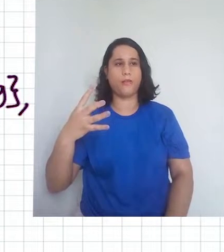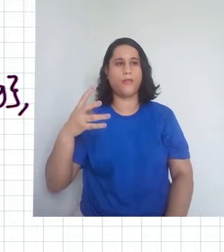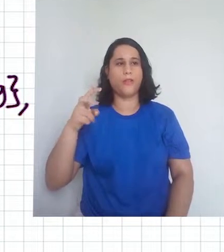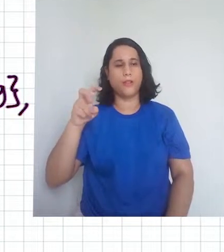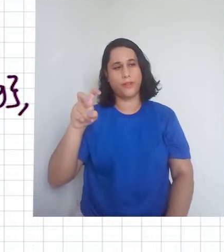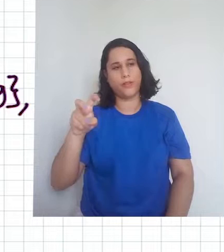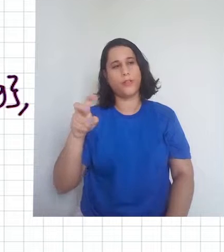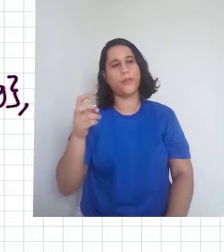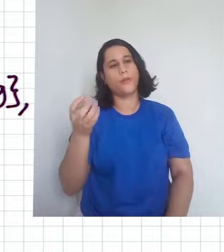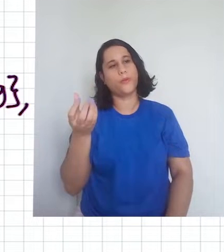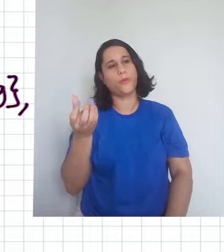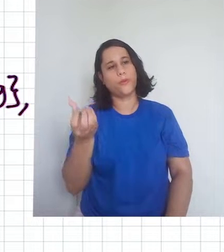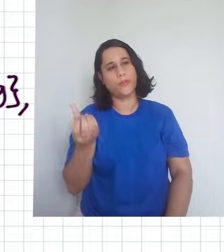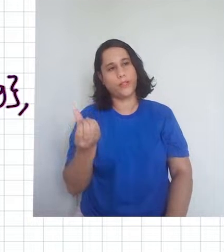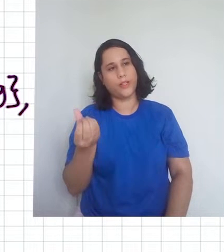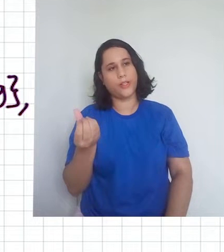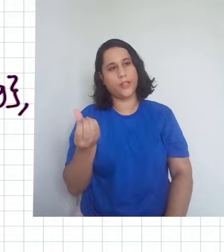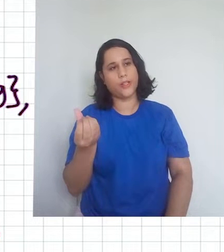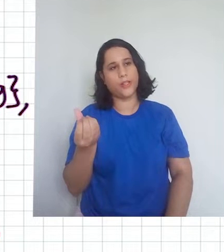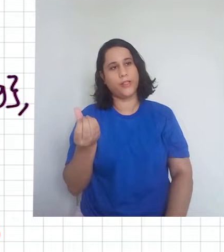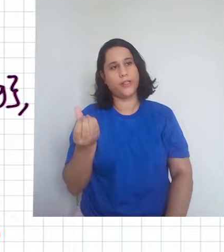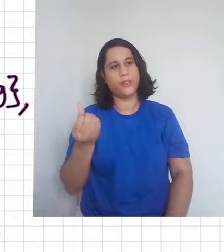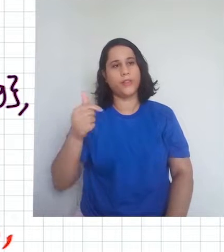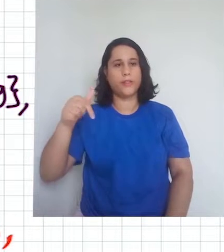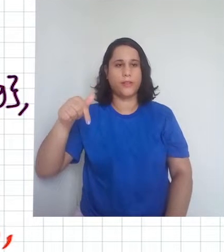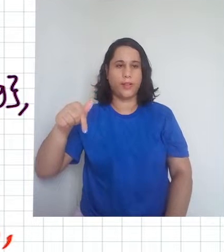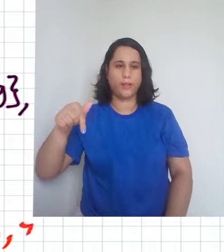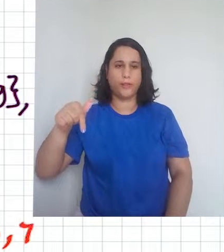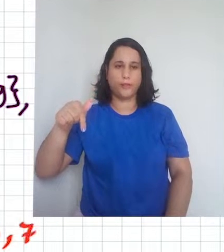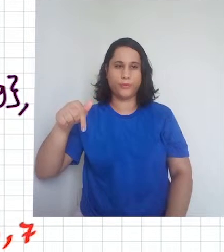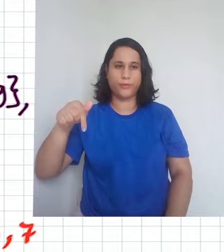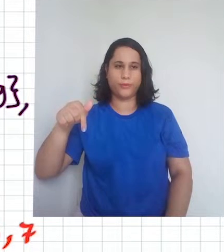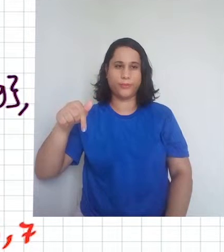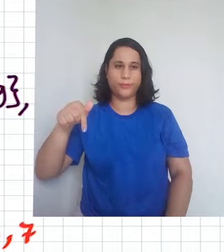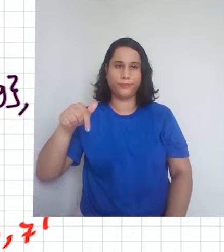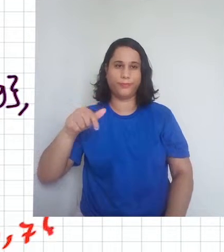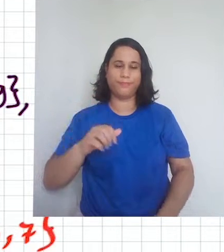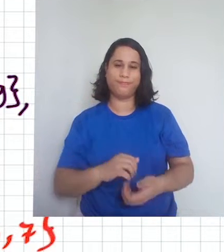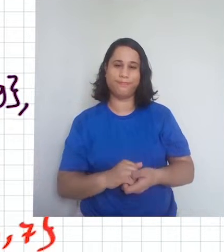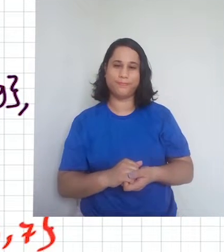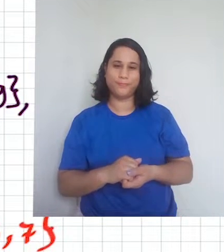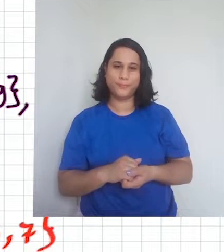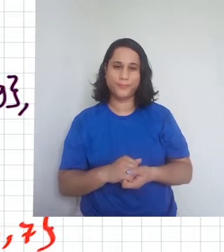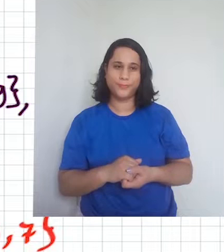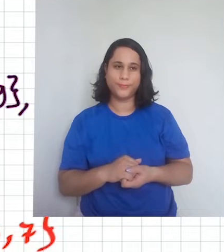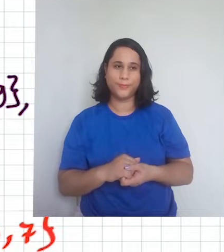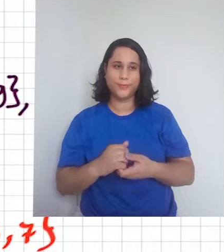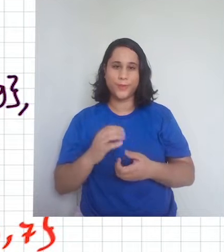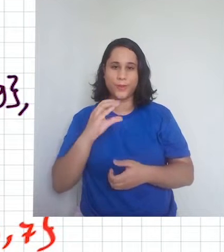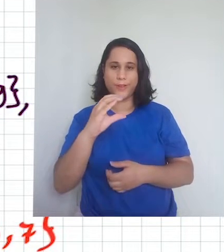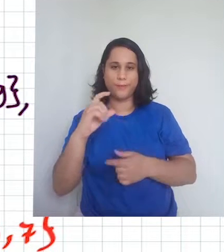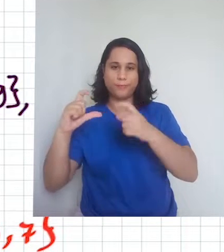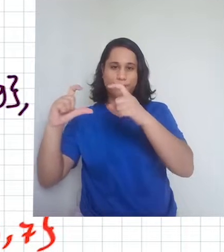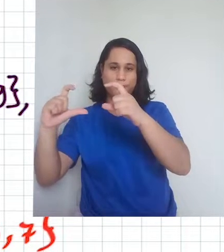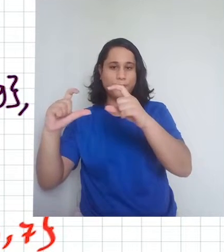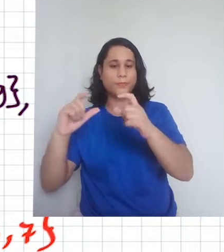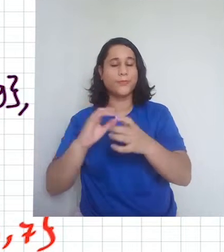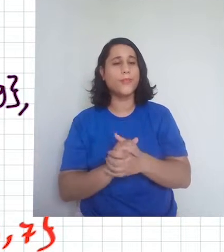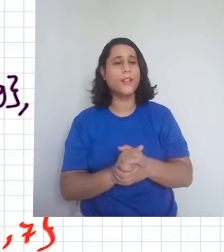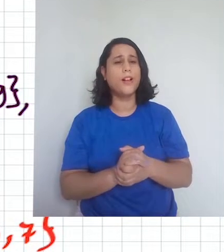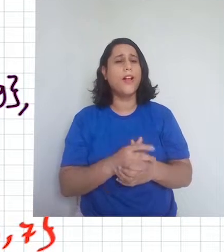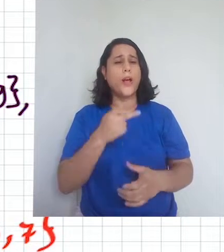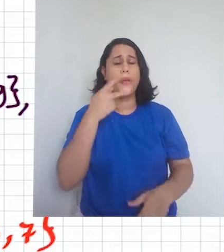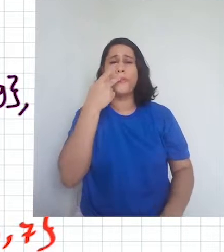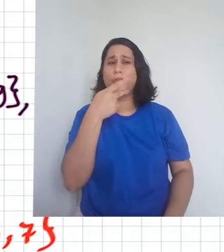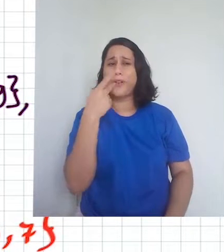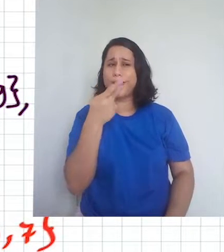3, 4, 5, 6 e 7. Ele disse